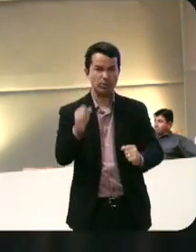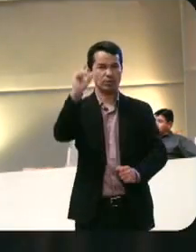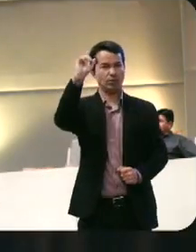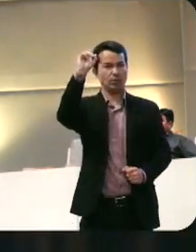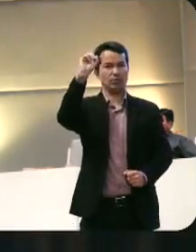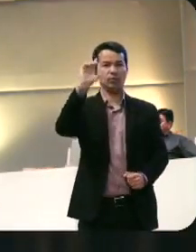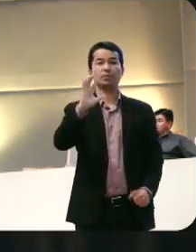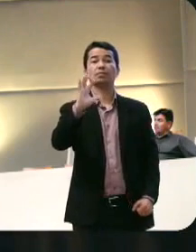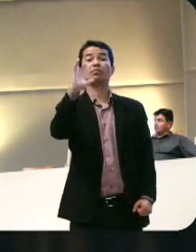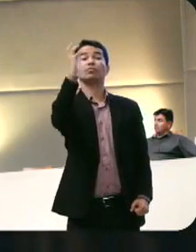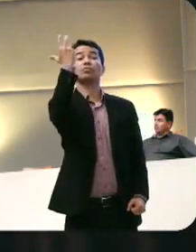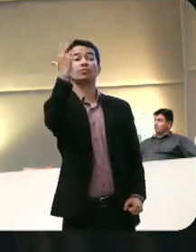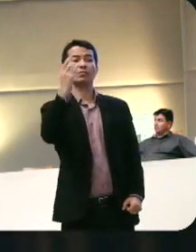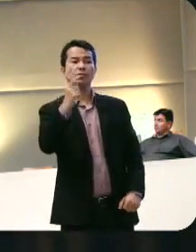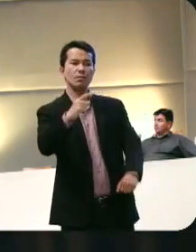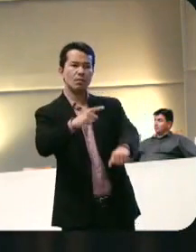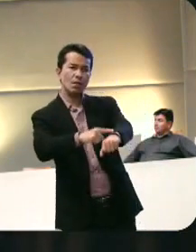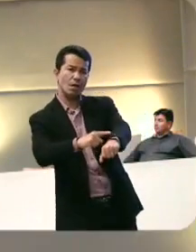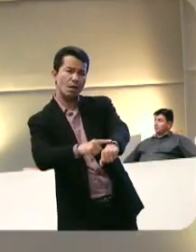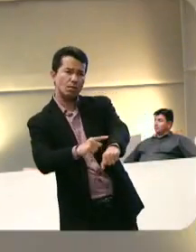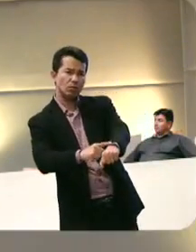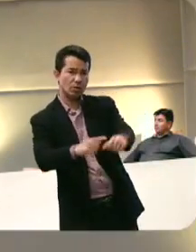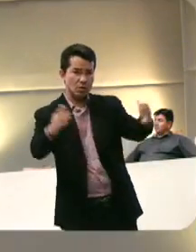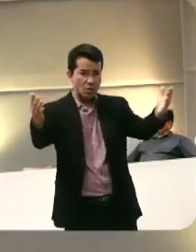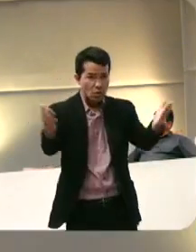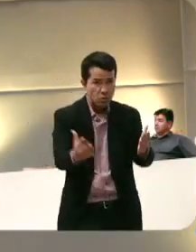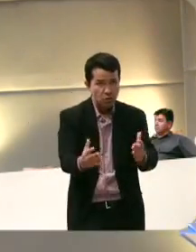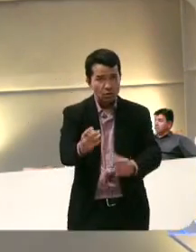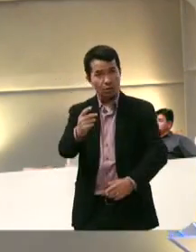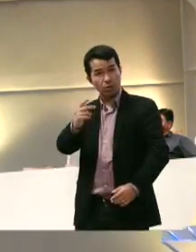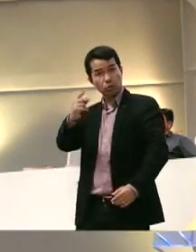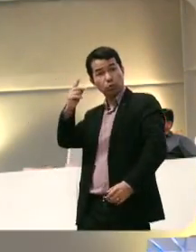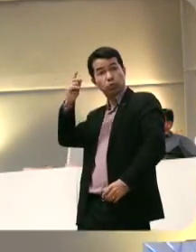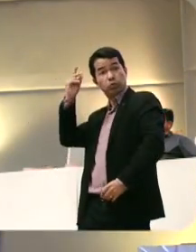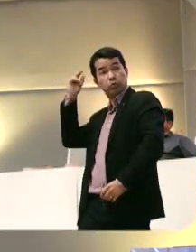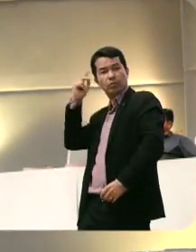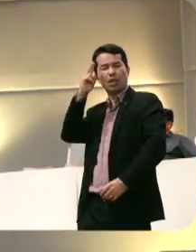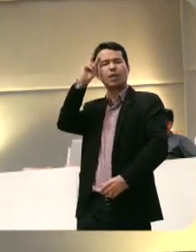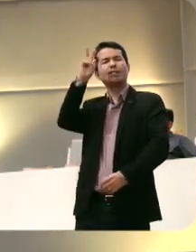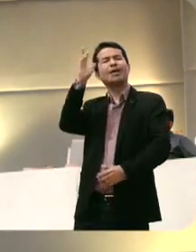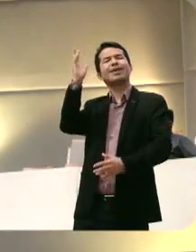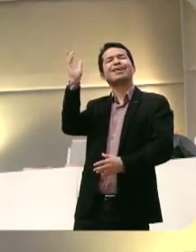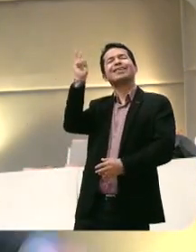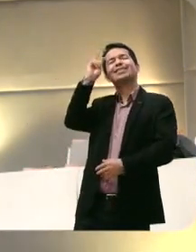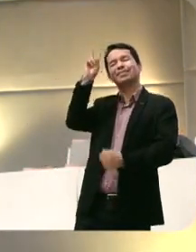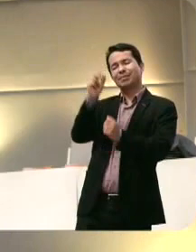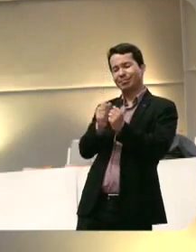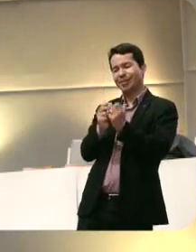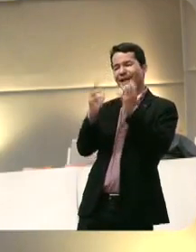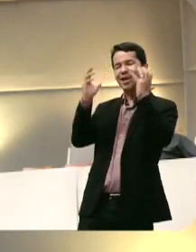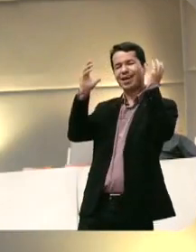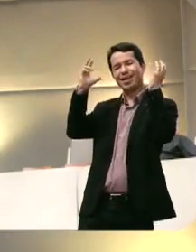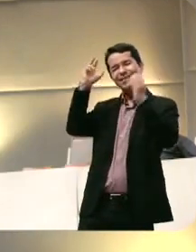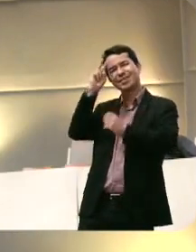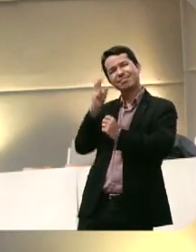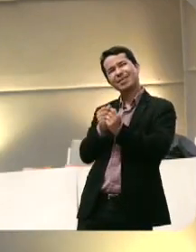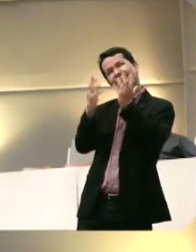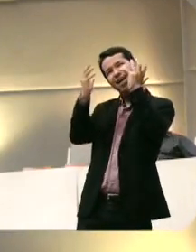As tábuas da lei se quebram. E o Sinai é só uma lembrança. Para muitos